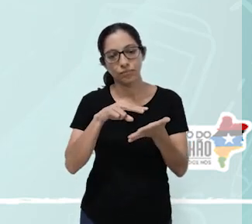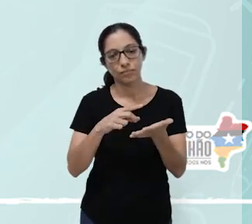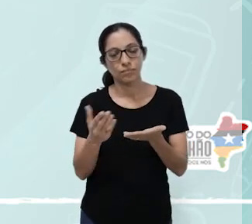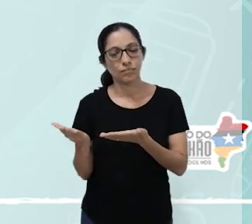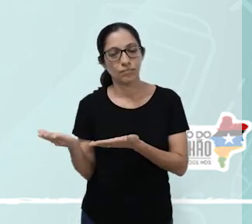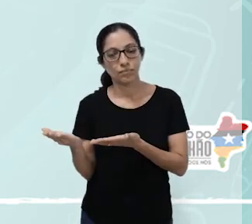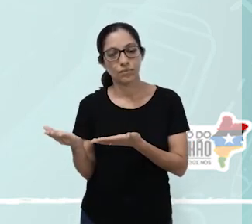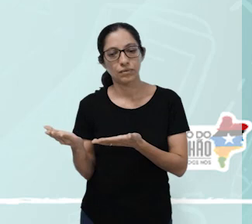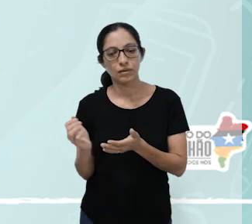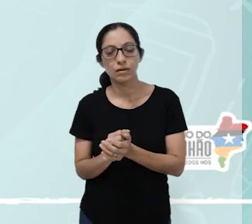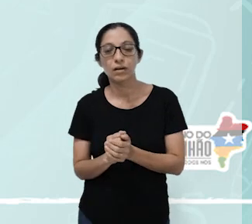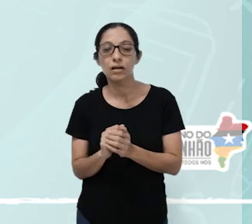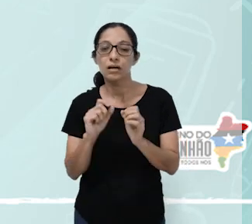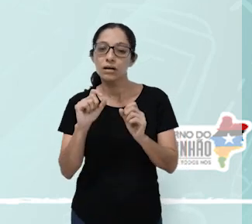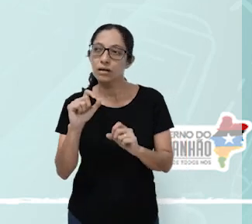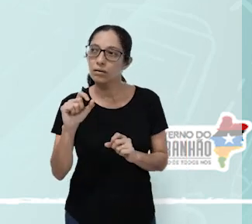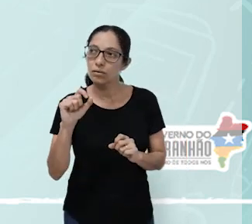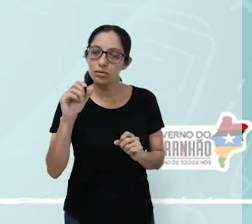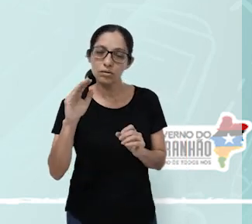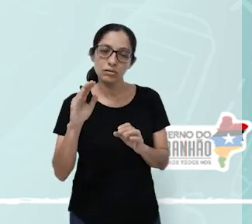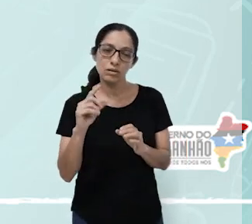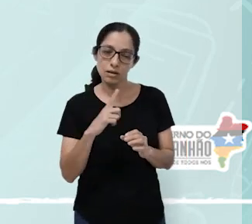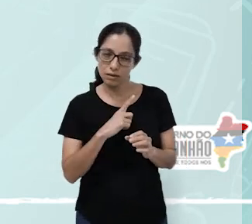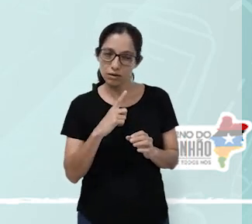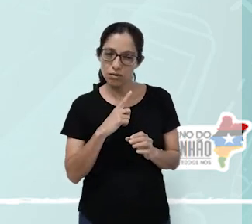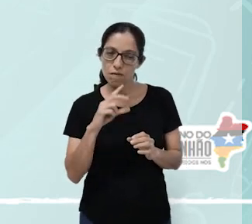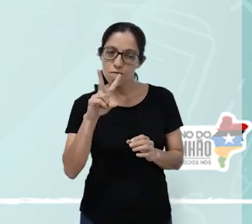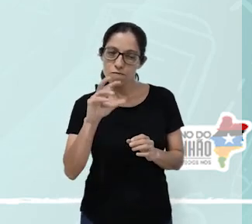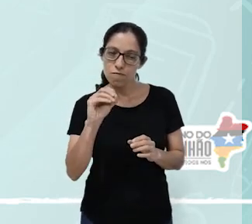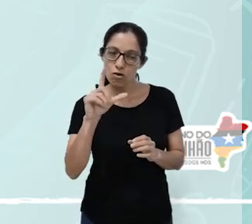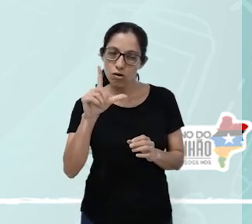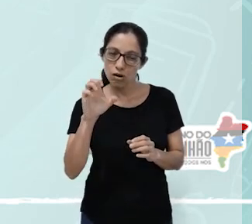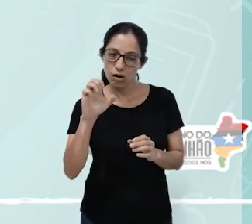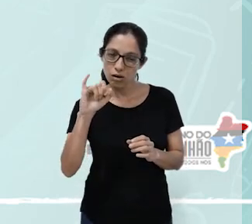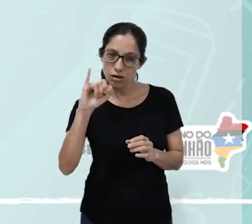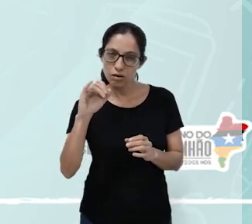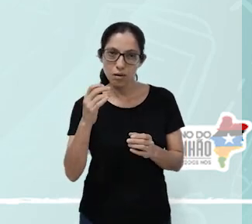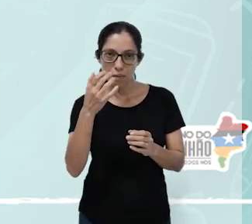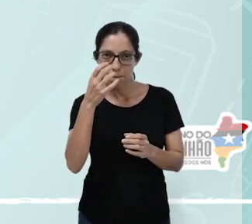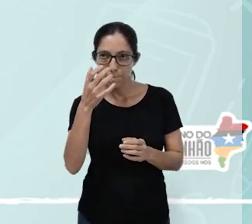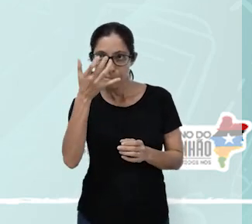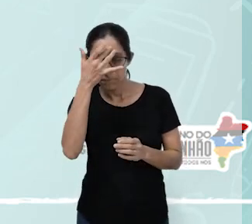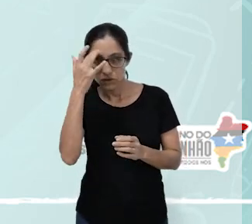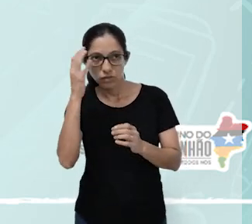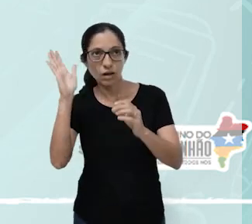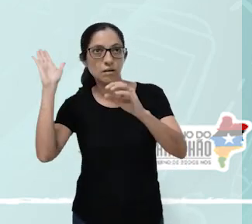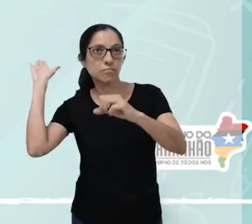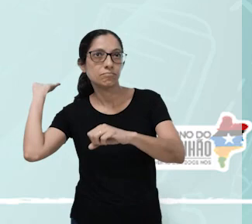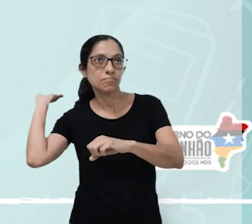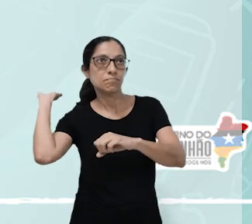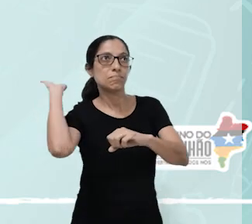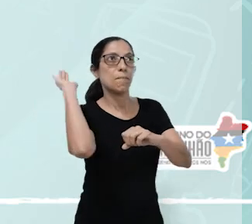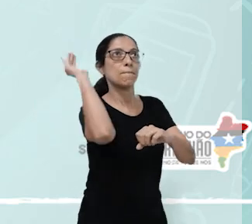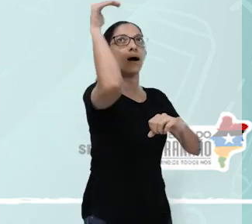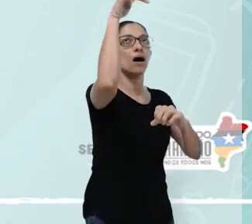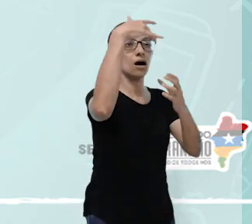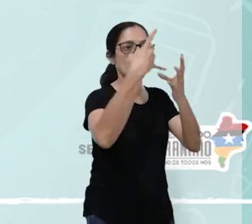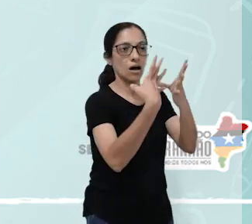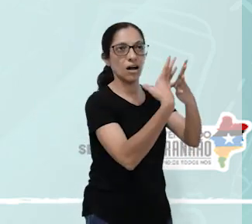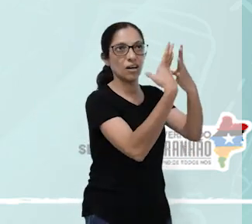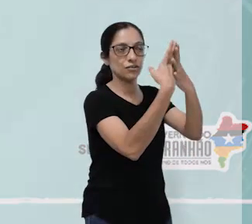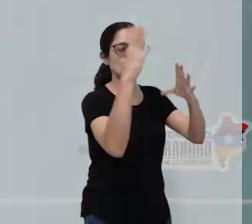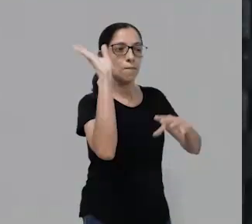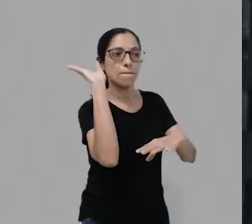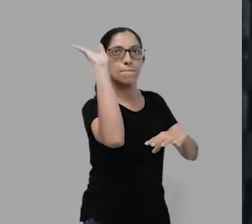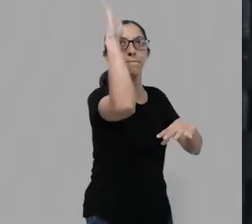à rede. É aquela pingadinha que existe no vôlei. Tá aqui, ó, muito comum no voleibol de praia. Tá aqui, existe na